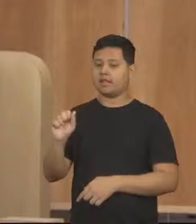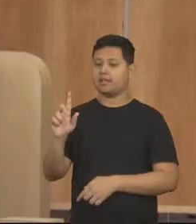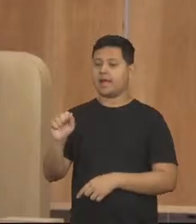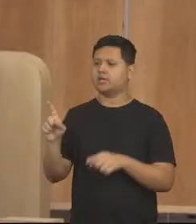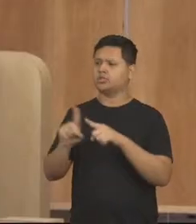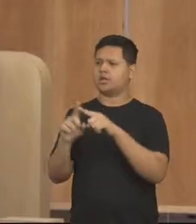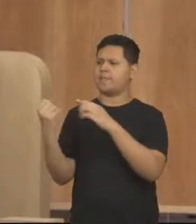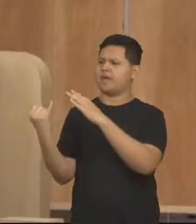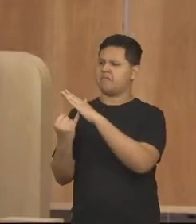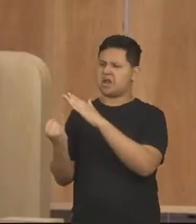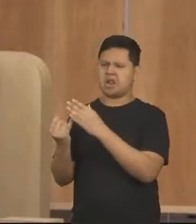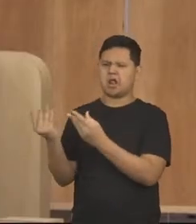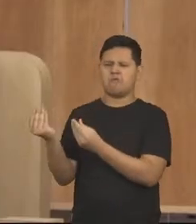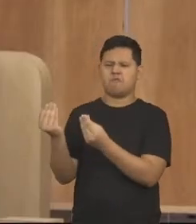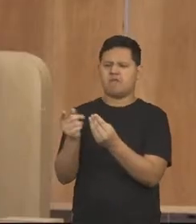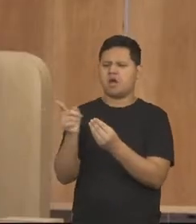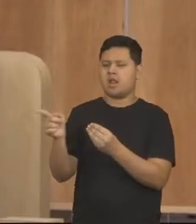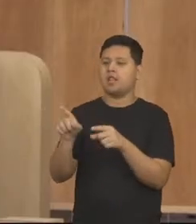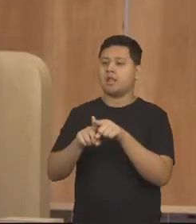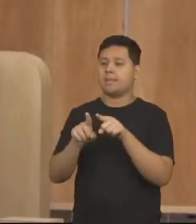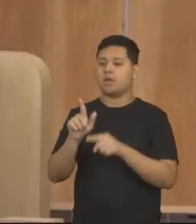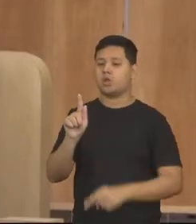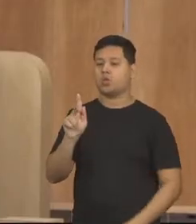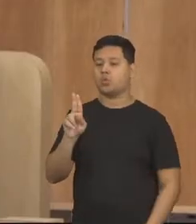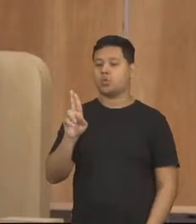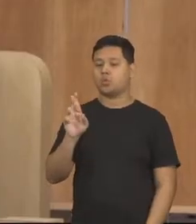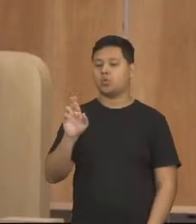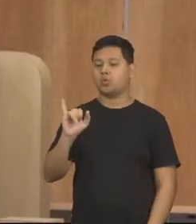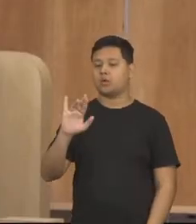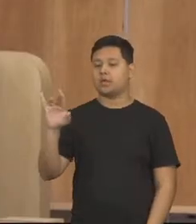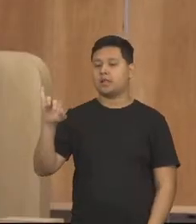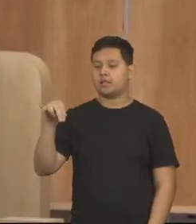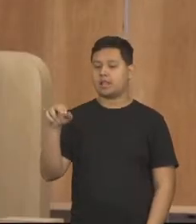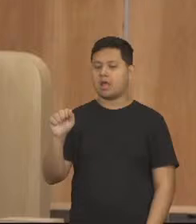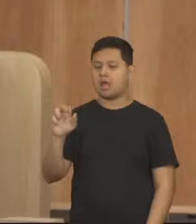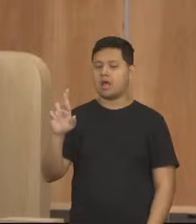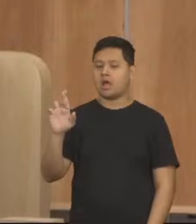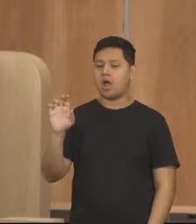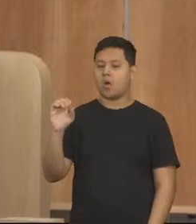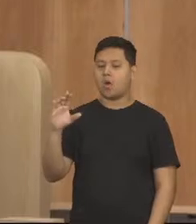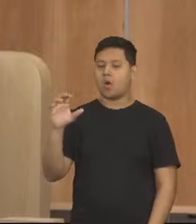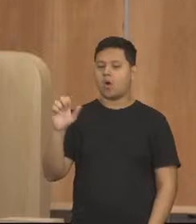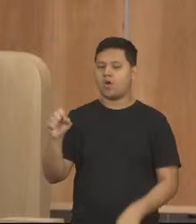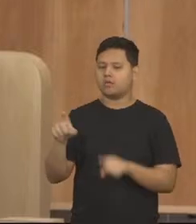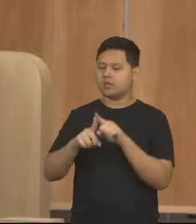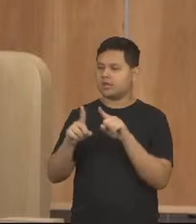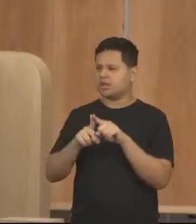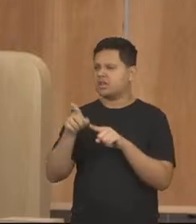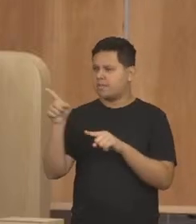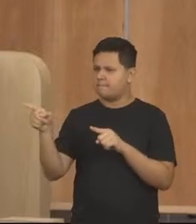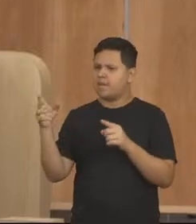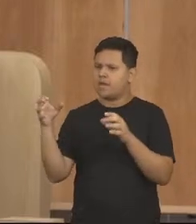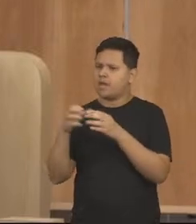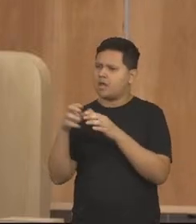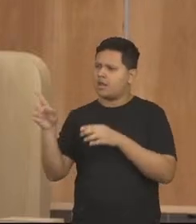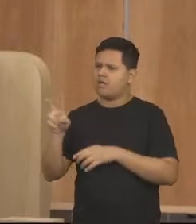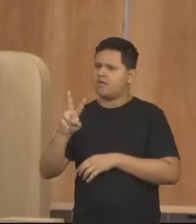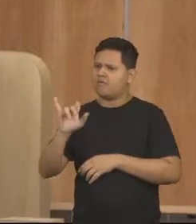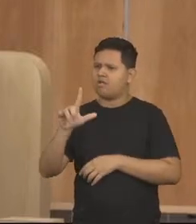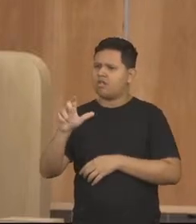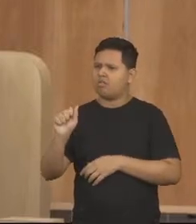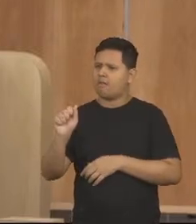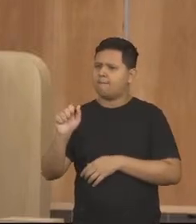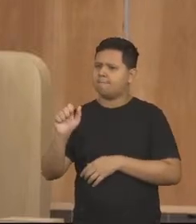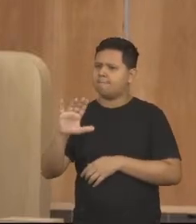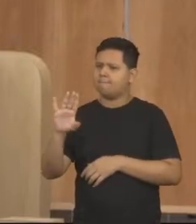com crianças e adolescentes, tem o Guri na Roça, nós temos o pessoal que estava localizado lá no Vila Branca, né,